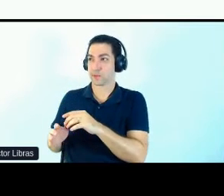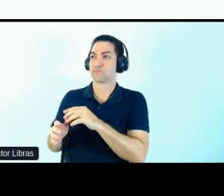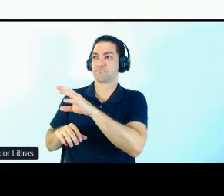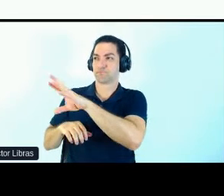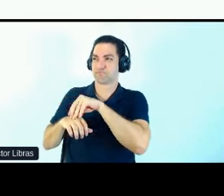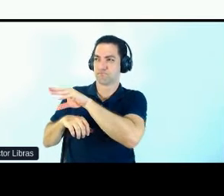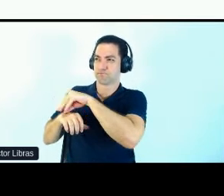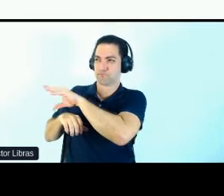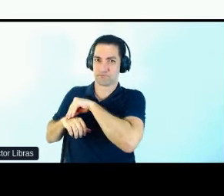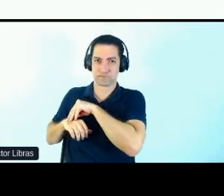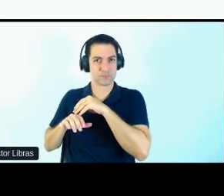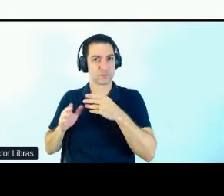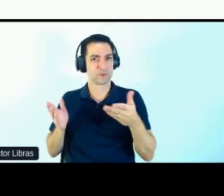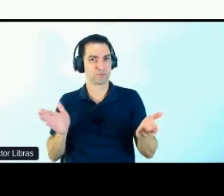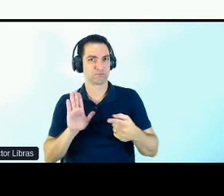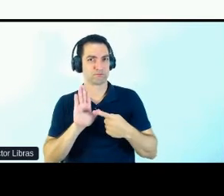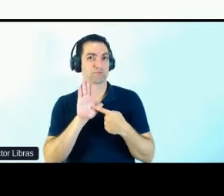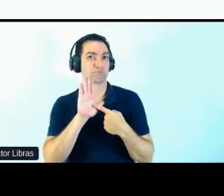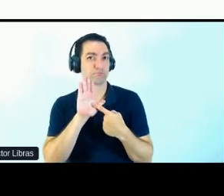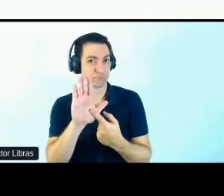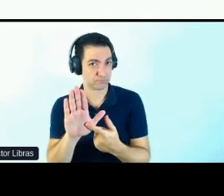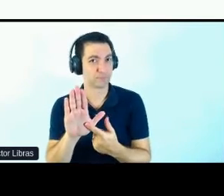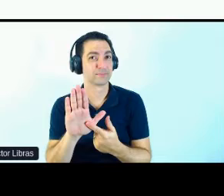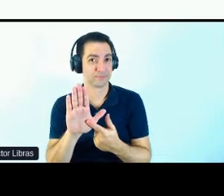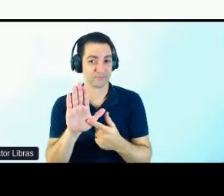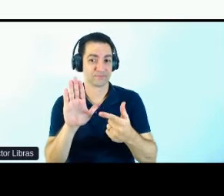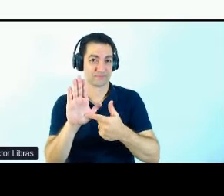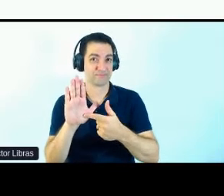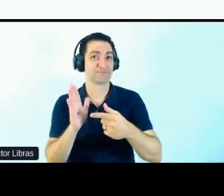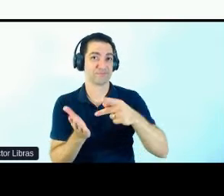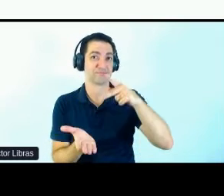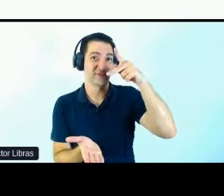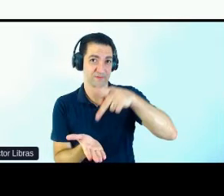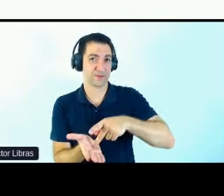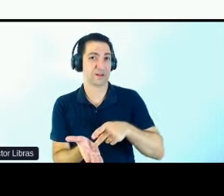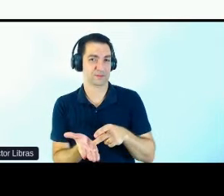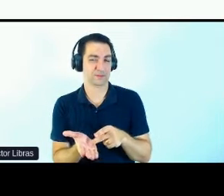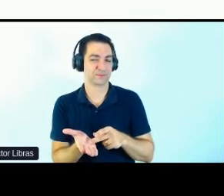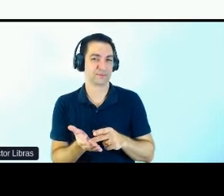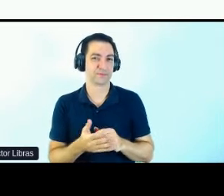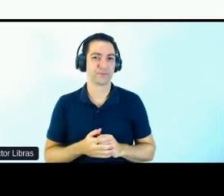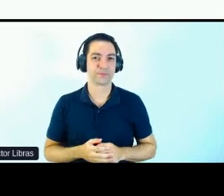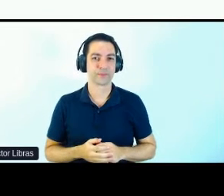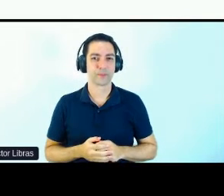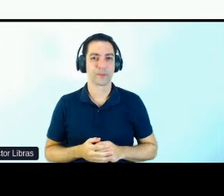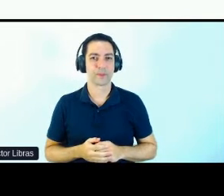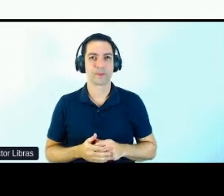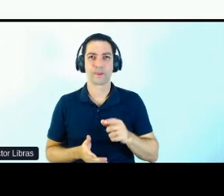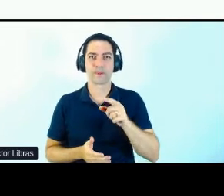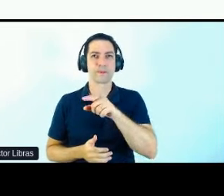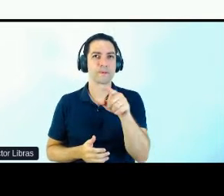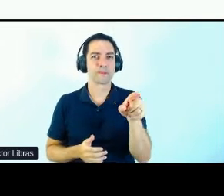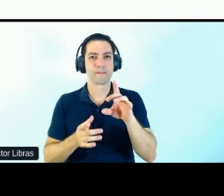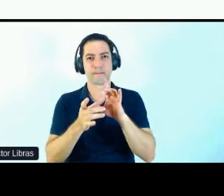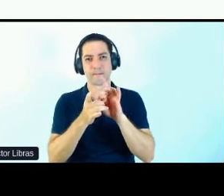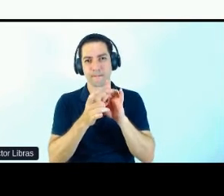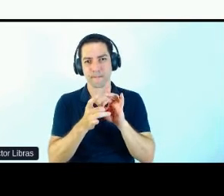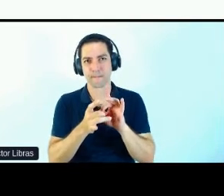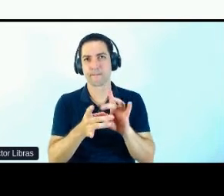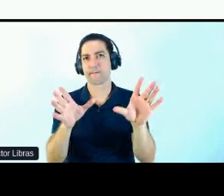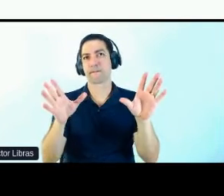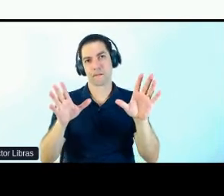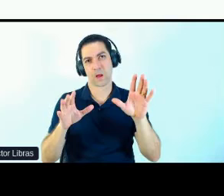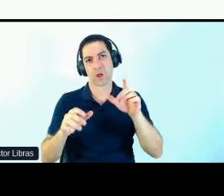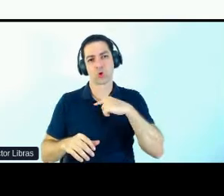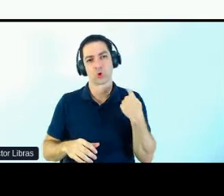também pedimos que, sem mimimi, né? Então, que vocês se reservem aí o direito de ouvir e refletir sobre tudo que a gente vai